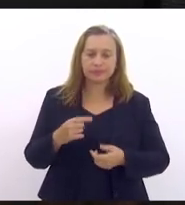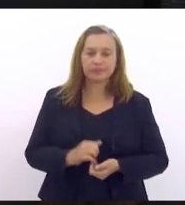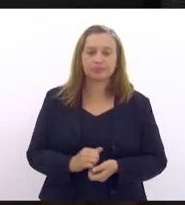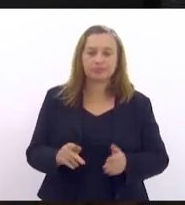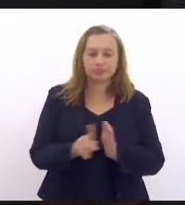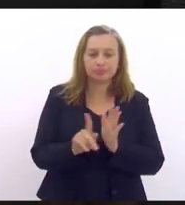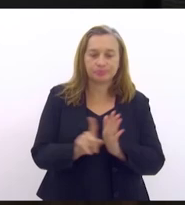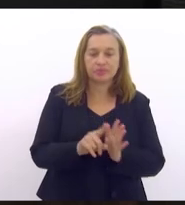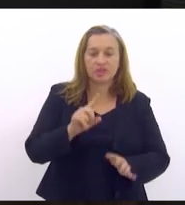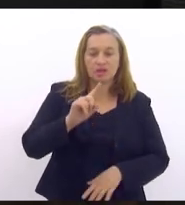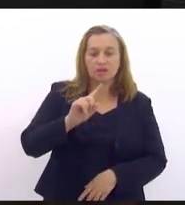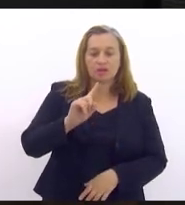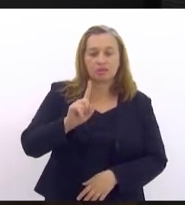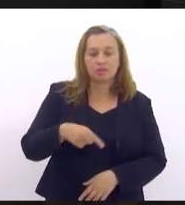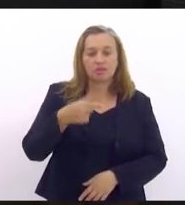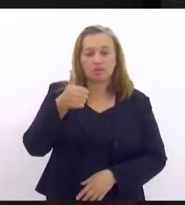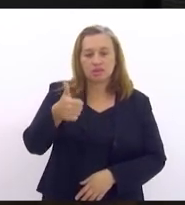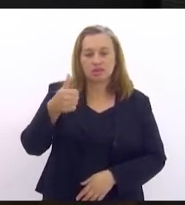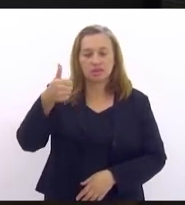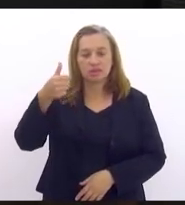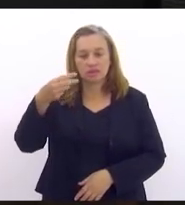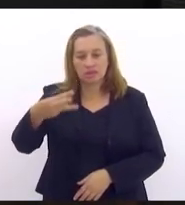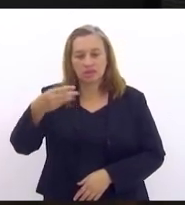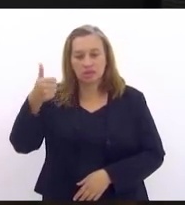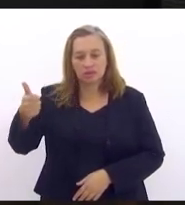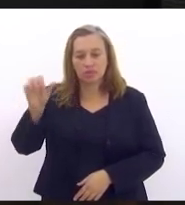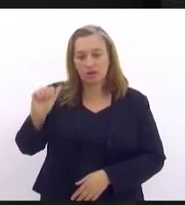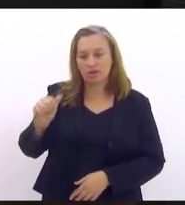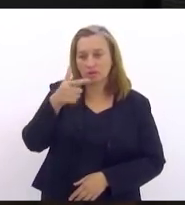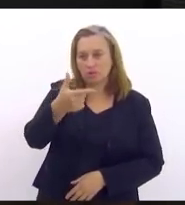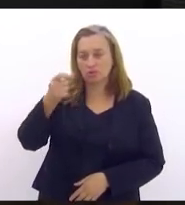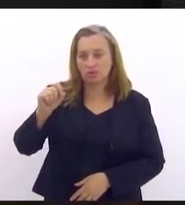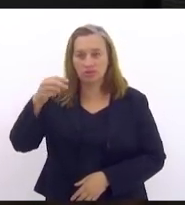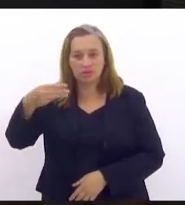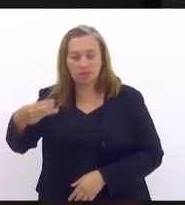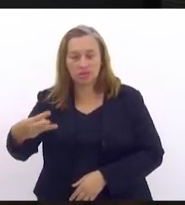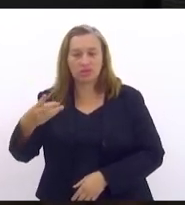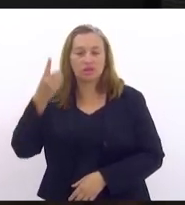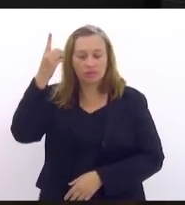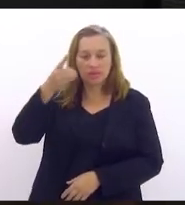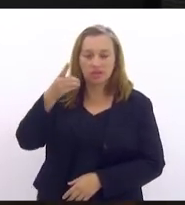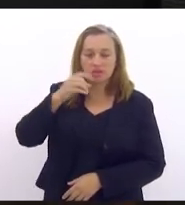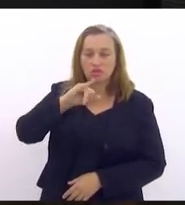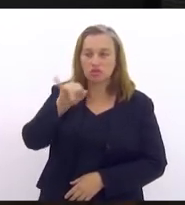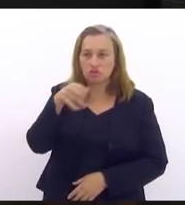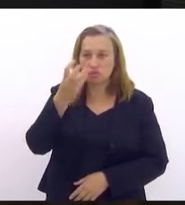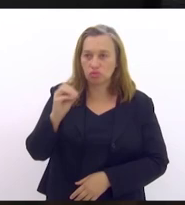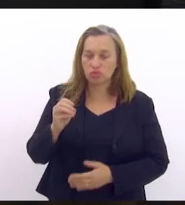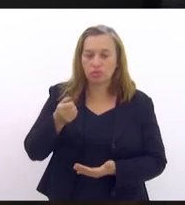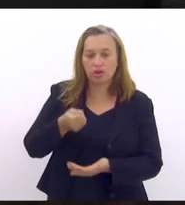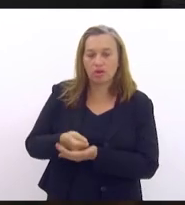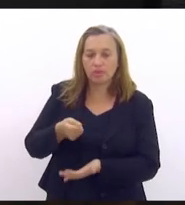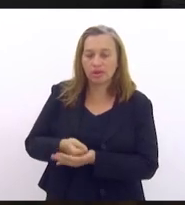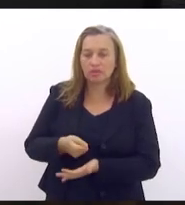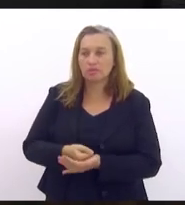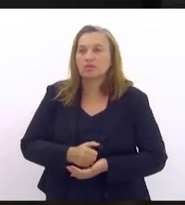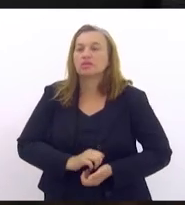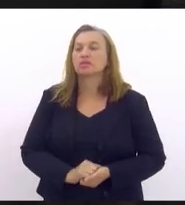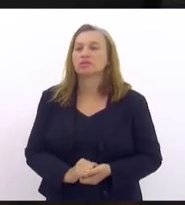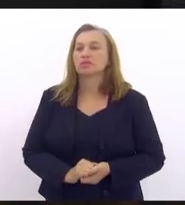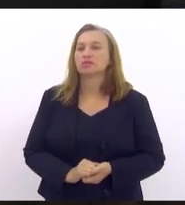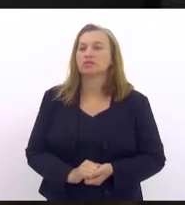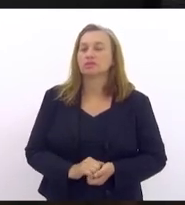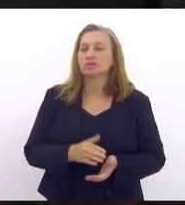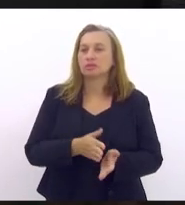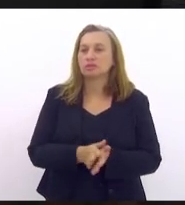de lei número 1131-A de 2023, de autoria do deputado Júlio Rocha, que dispõe sobre a obrigatoriedade da emissão